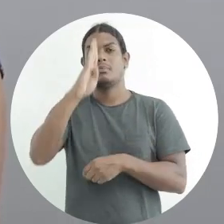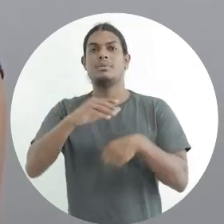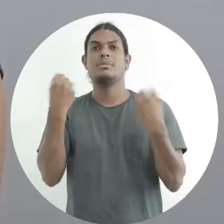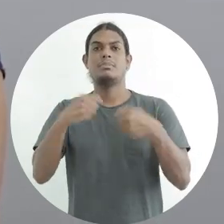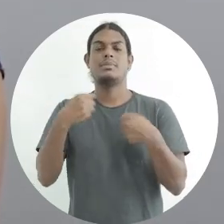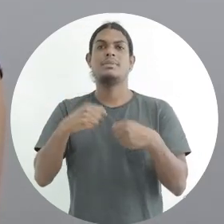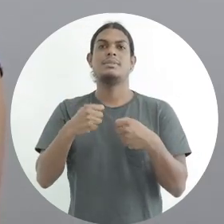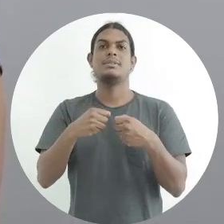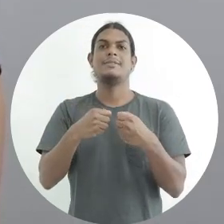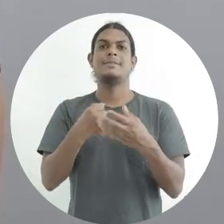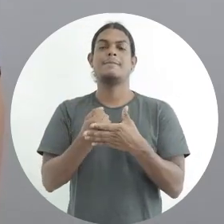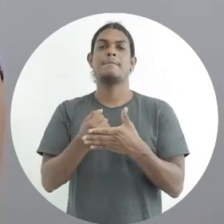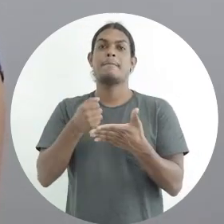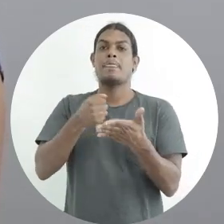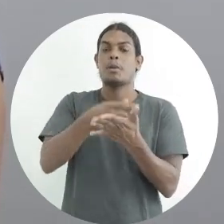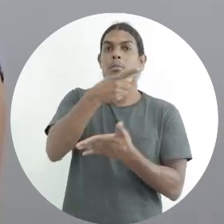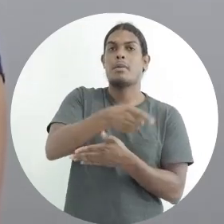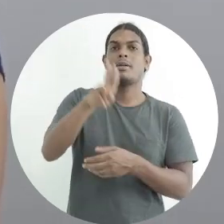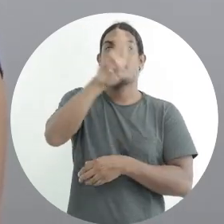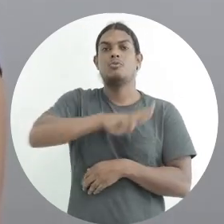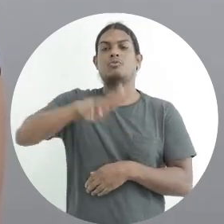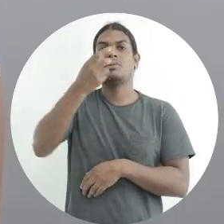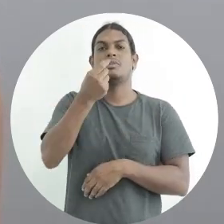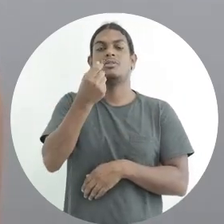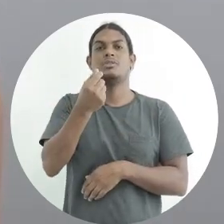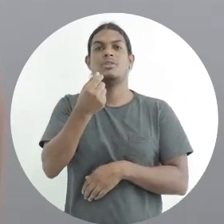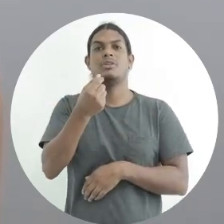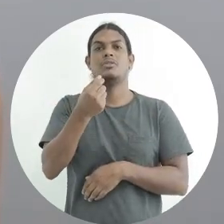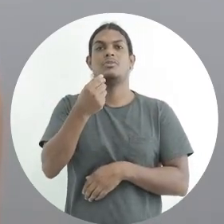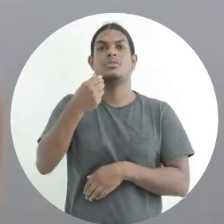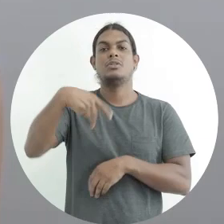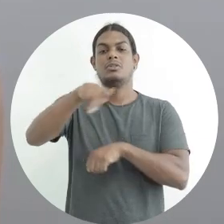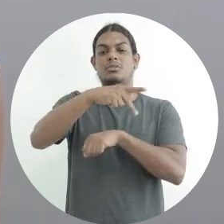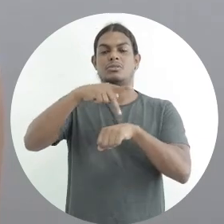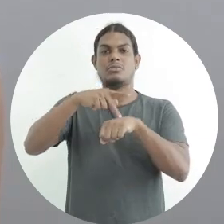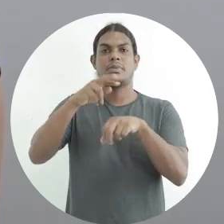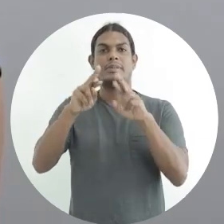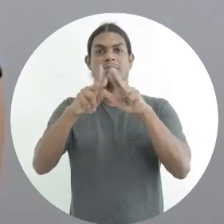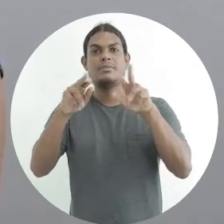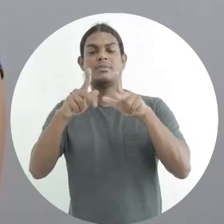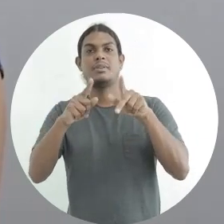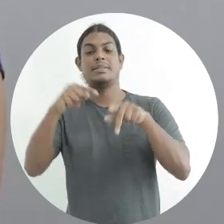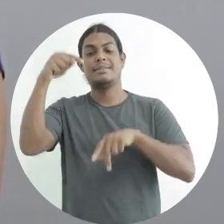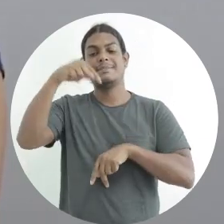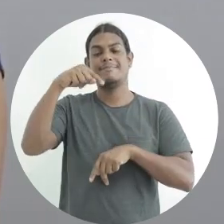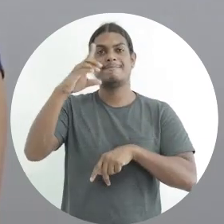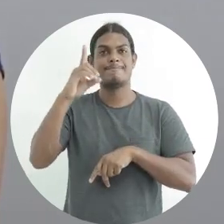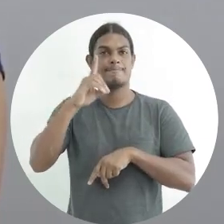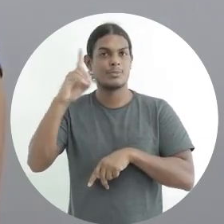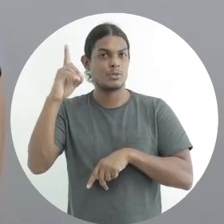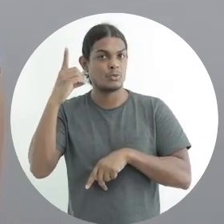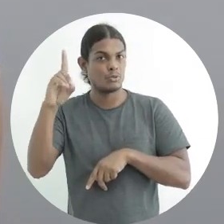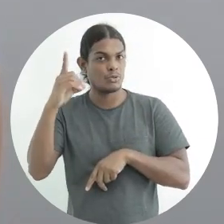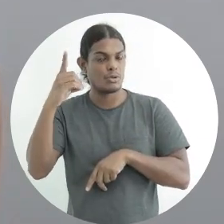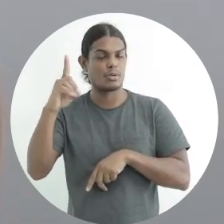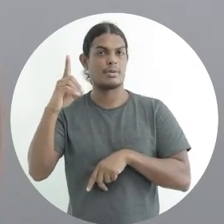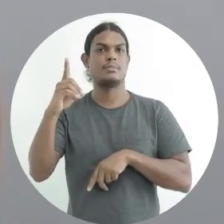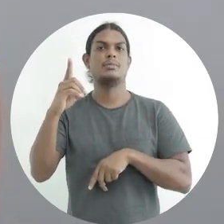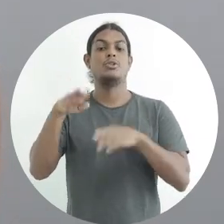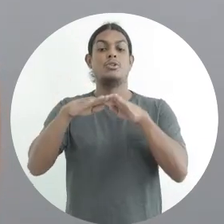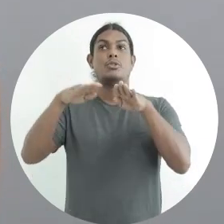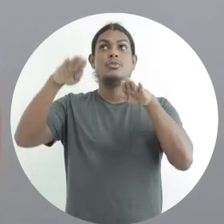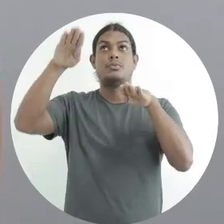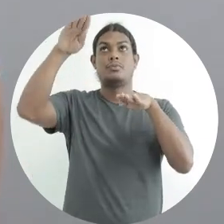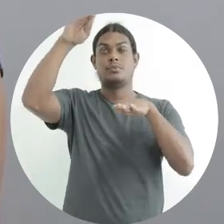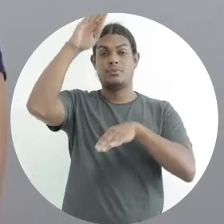dinheiro estrangeiro, do seu dinheiro, para poder comprar uma mercadoria nacional. Enquanto que o dólar elevado, como está